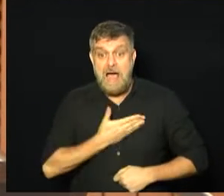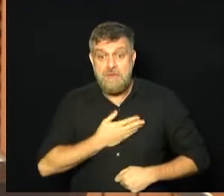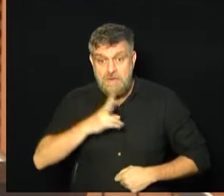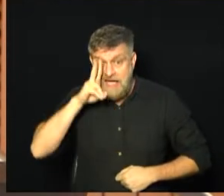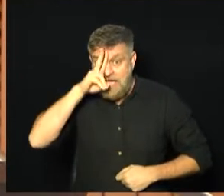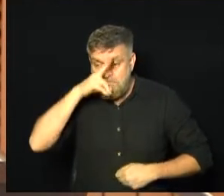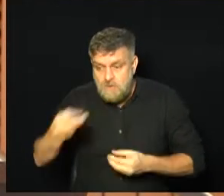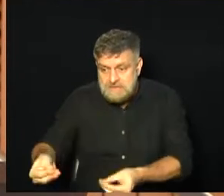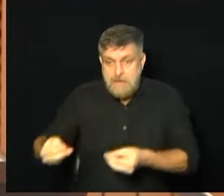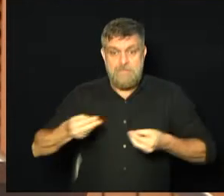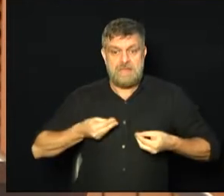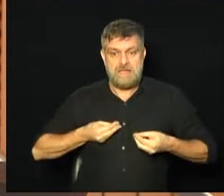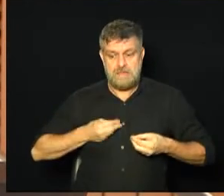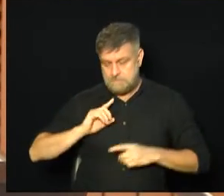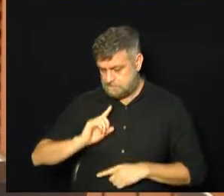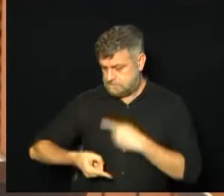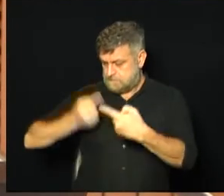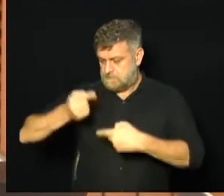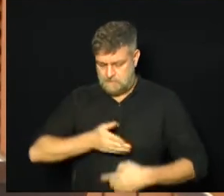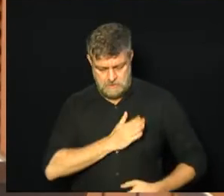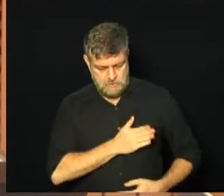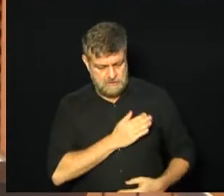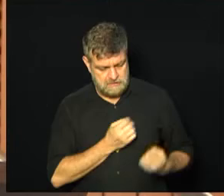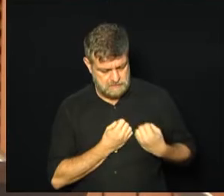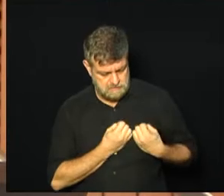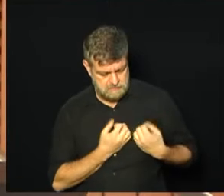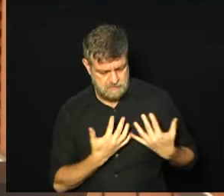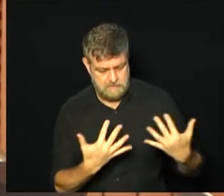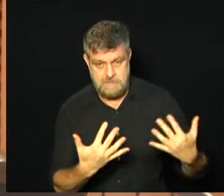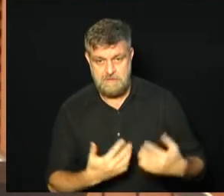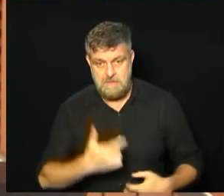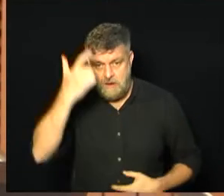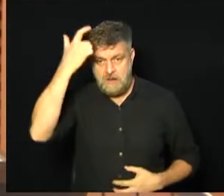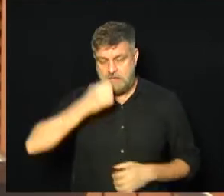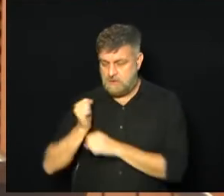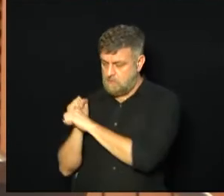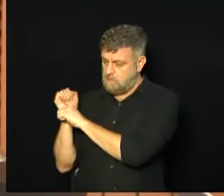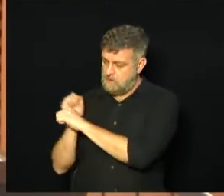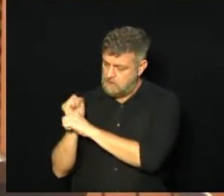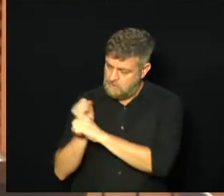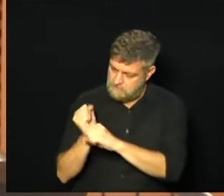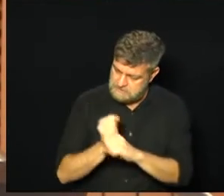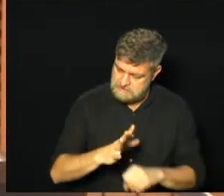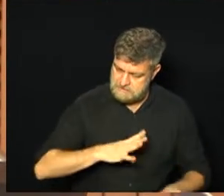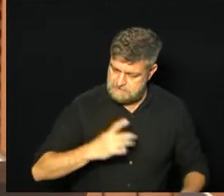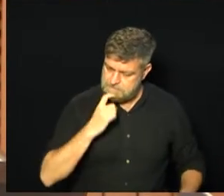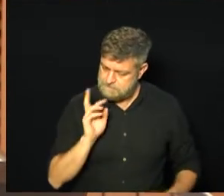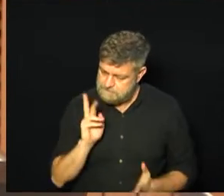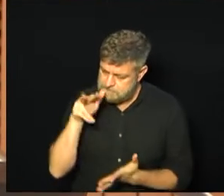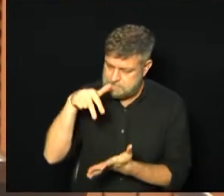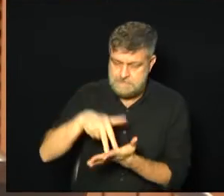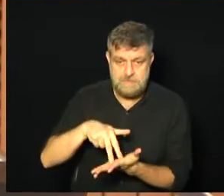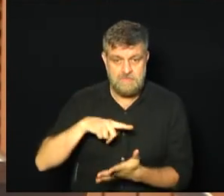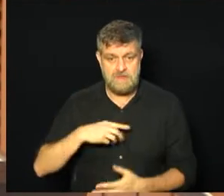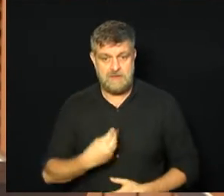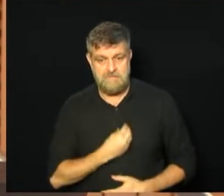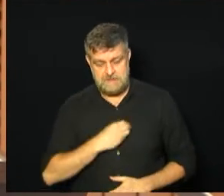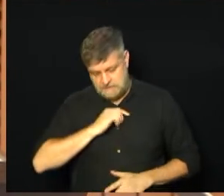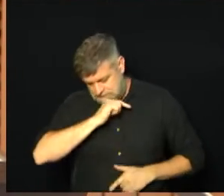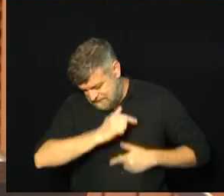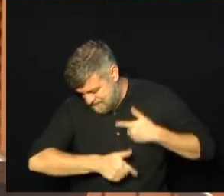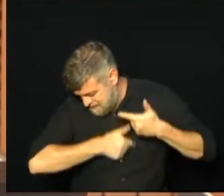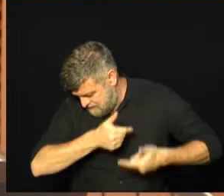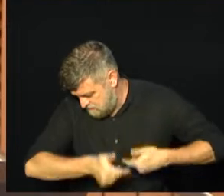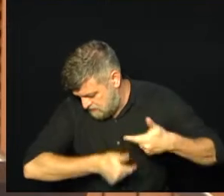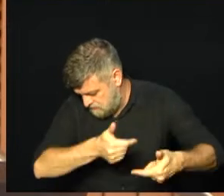Tá? Quero agradecer, então, do fundo do coração. Cheguei aqui há alguns anos e a gente tem tentado tocar a vida, trabalhar, e